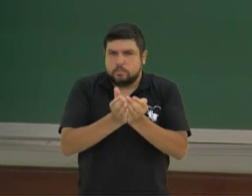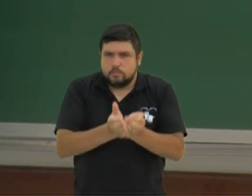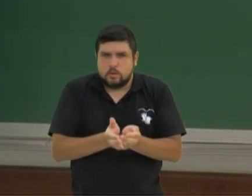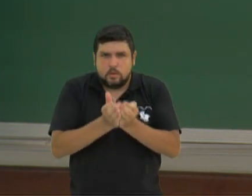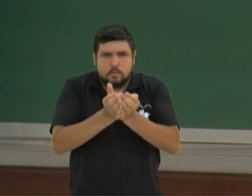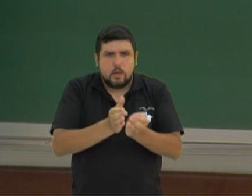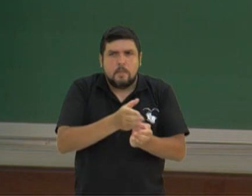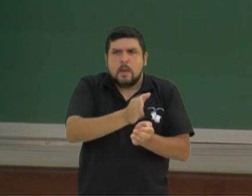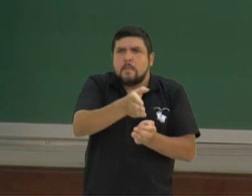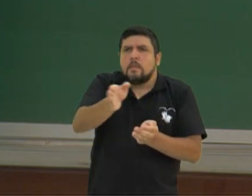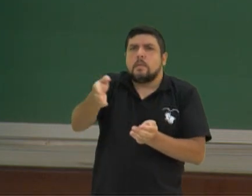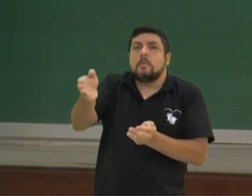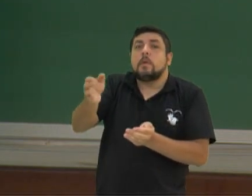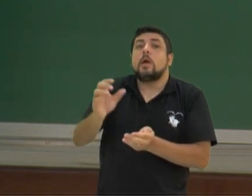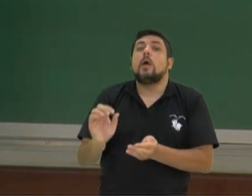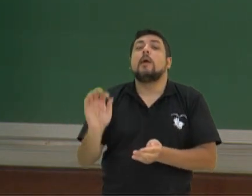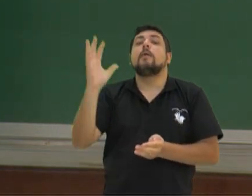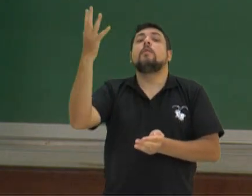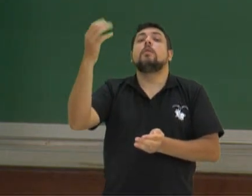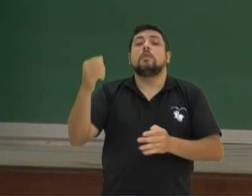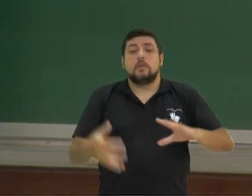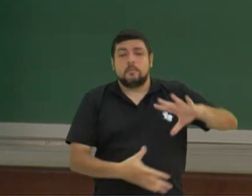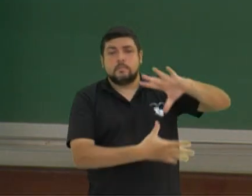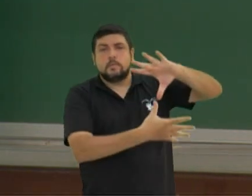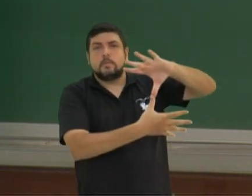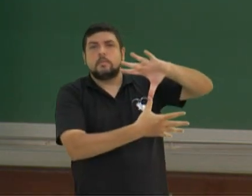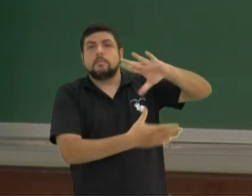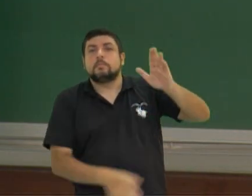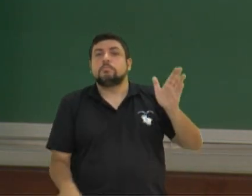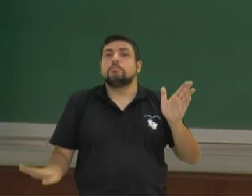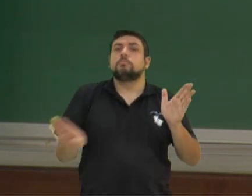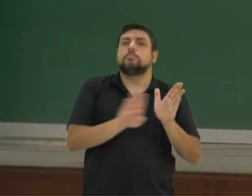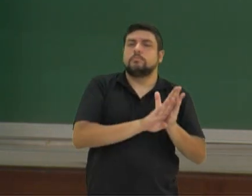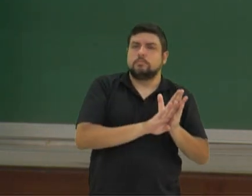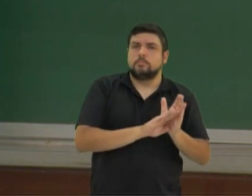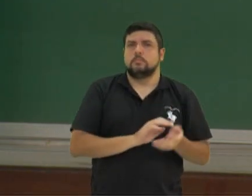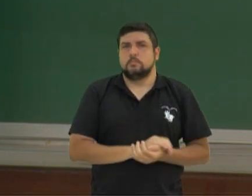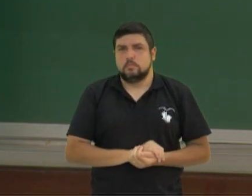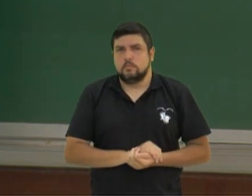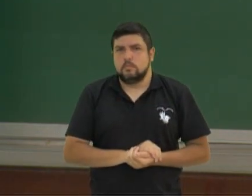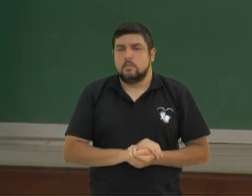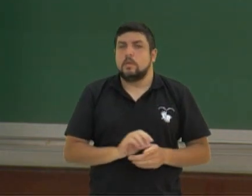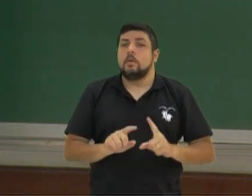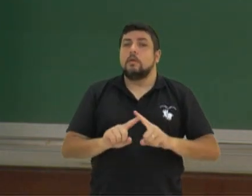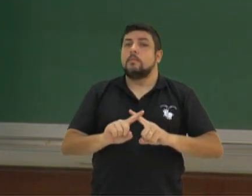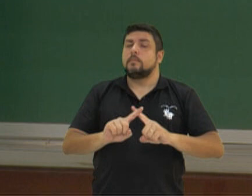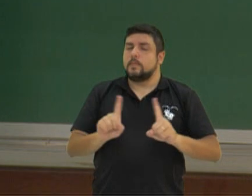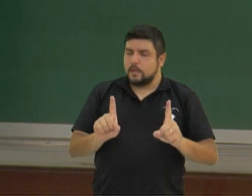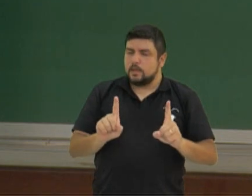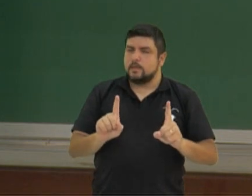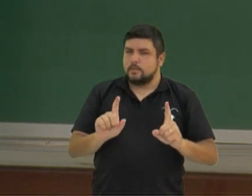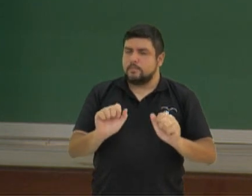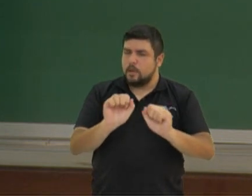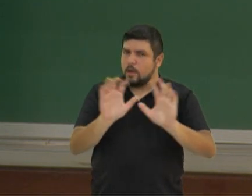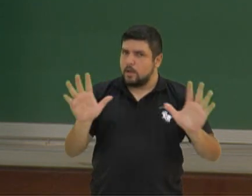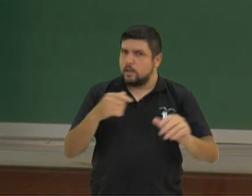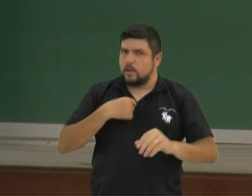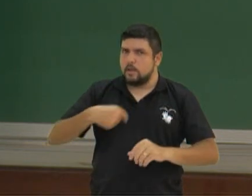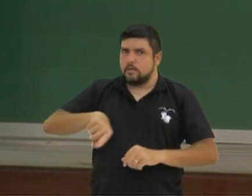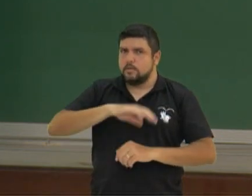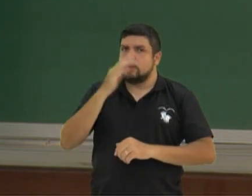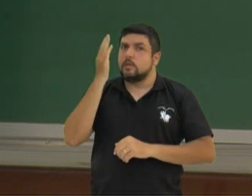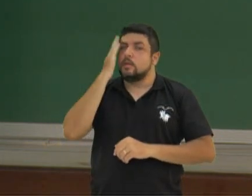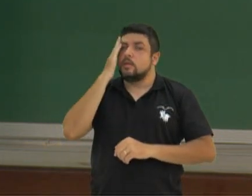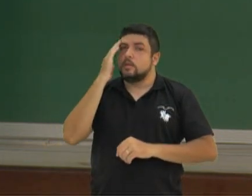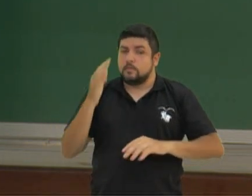a chegada dos europeus aqui no nosso continente americano. Mas, é claro, como a gente sabe, quando eles chegam